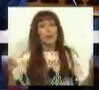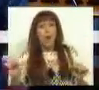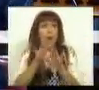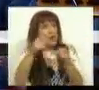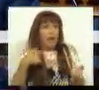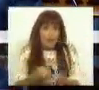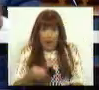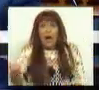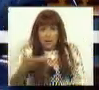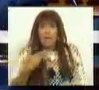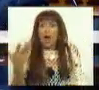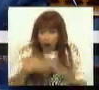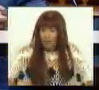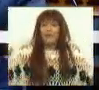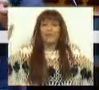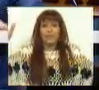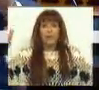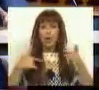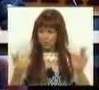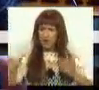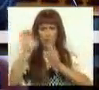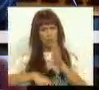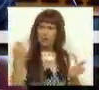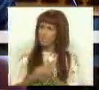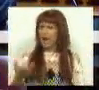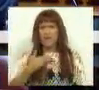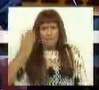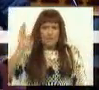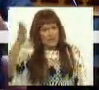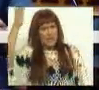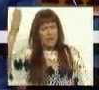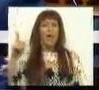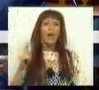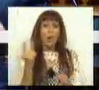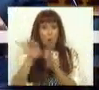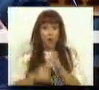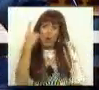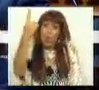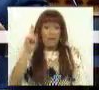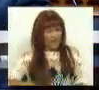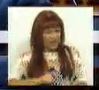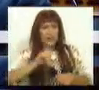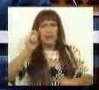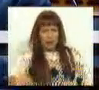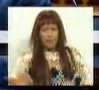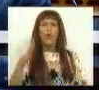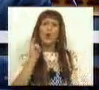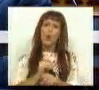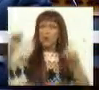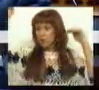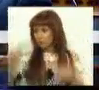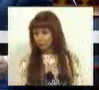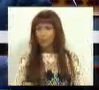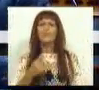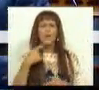queremos pagar a dívida, obviamente, nós temos de ter condições para pagar essa dívida. E uma dessas condições é tempo e outra, naturalmente, é a